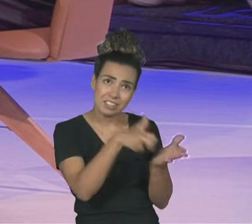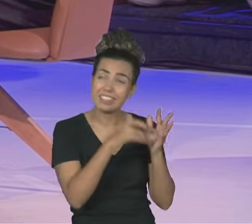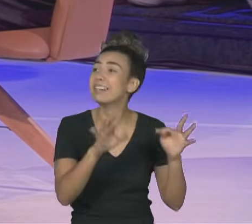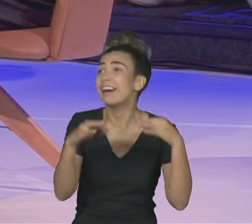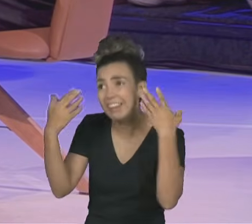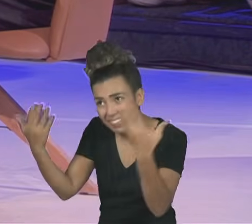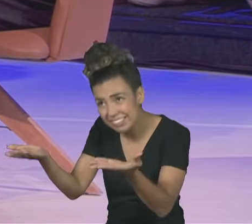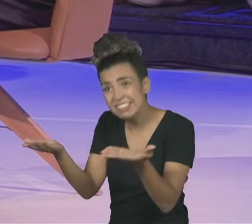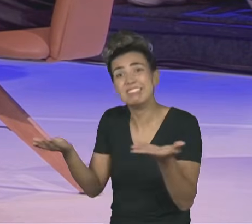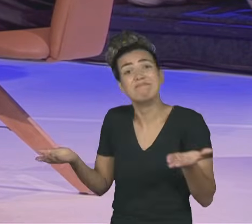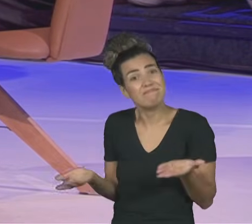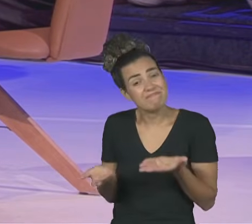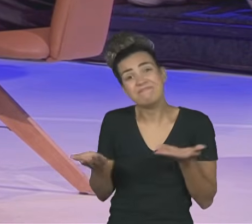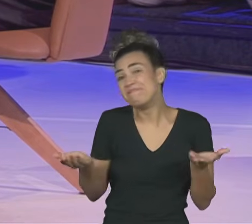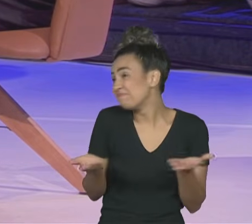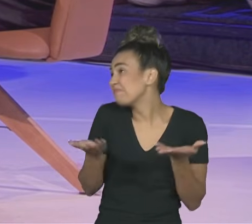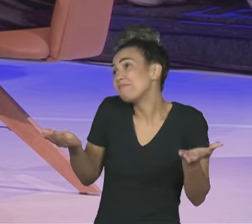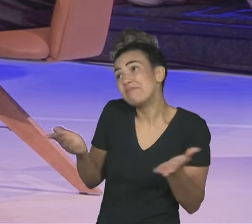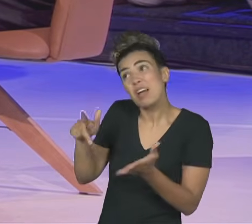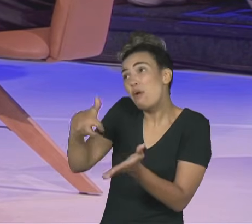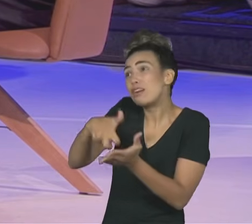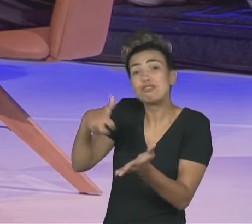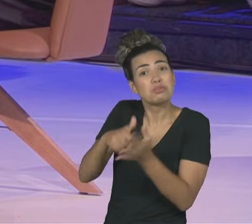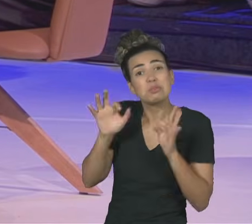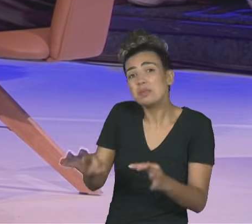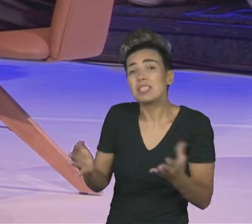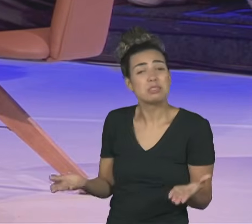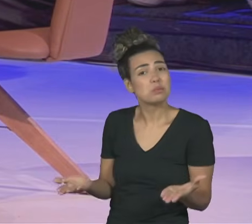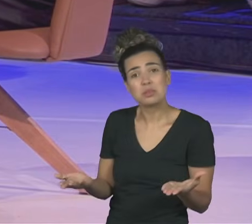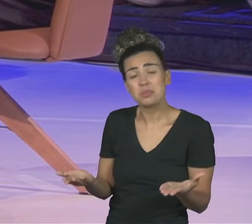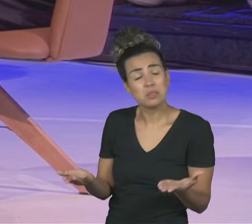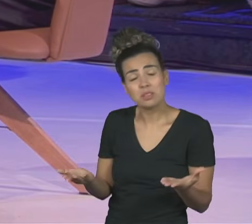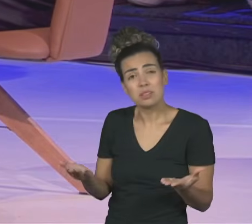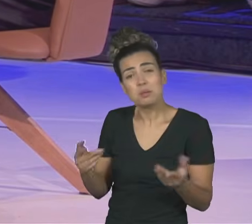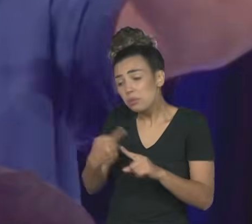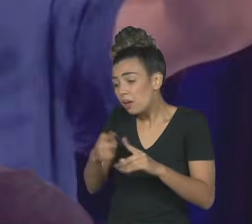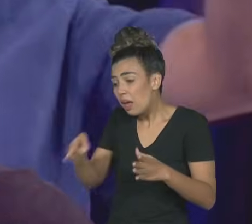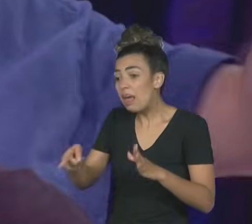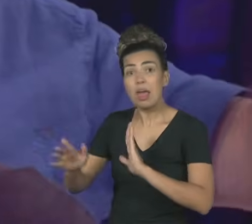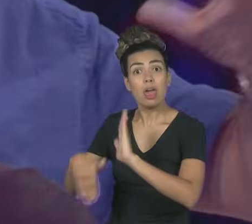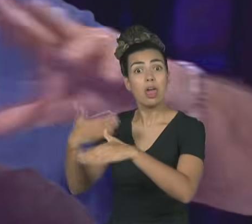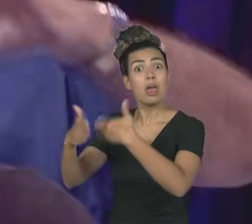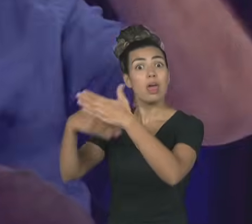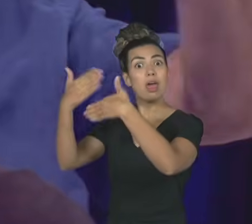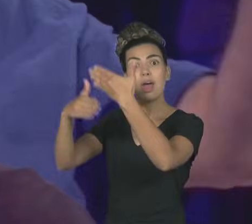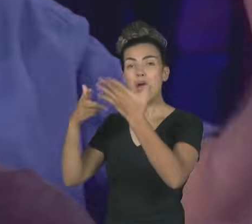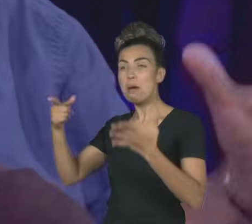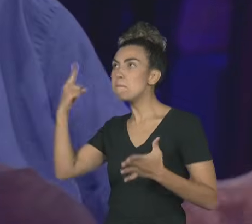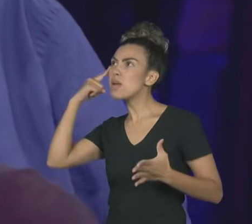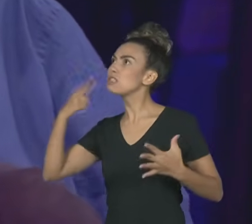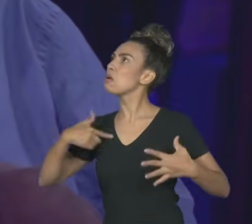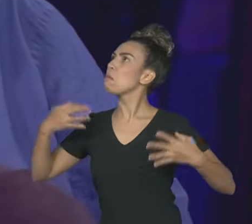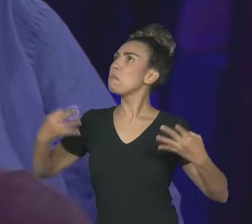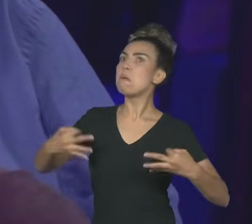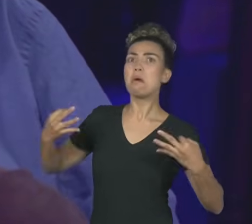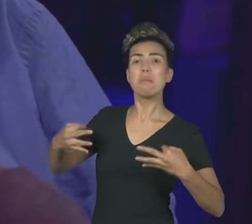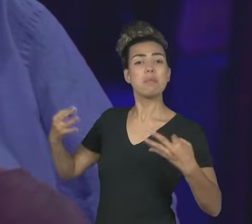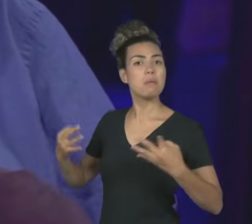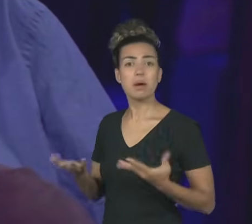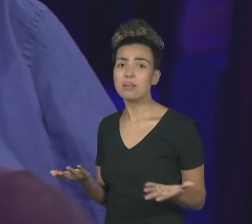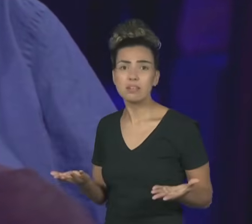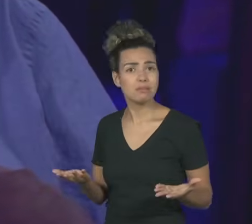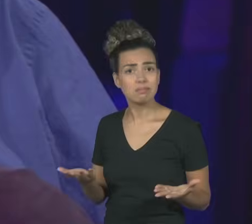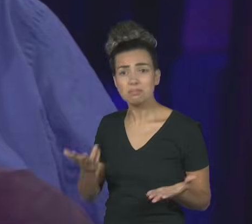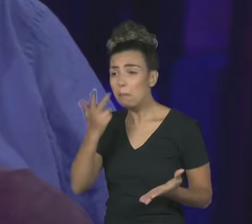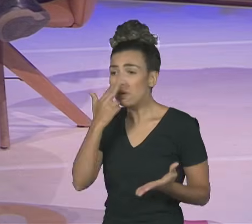É a receita certa para o insucesso. Porque se dá certo e a pessoa consegue ser alguém assim excepcional, não fez mais que